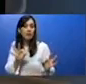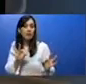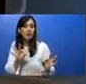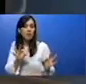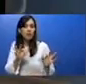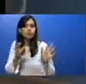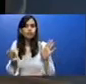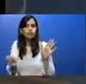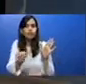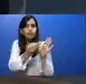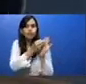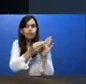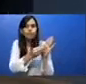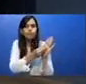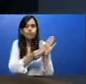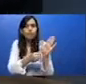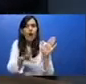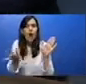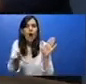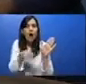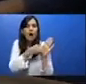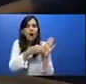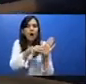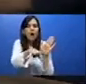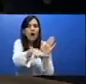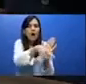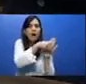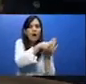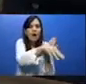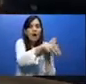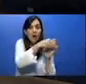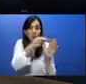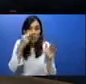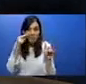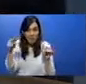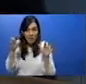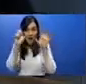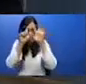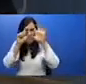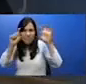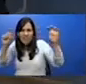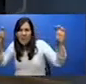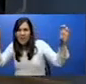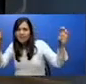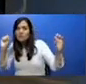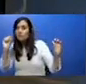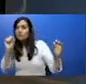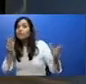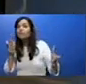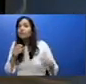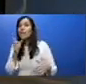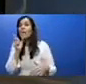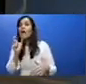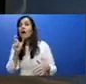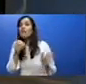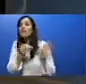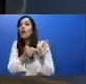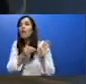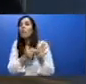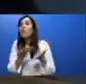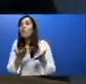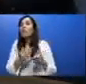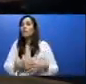para completar a frase. Vamos ler e ver qual das palavrinhas daqui que nós